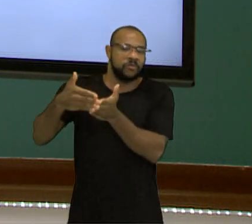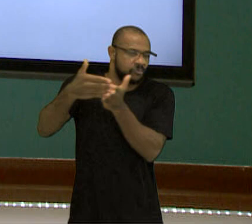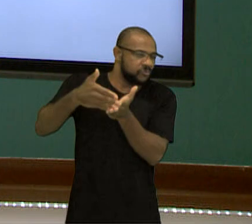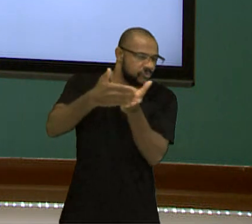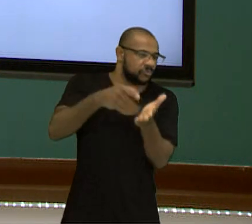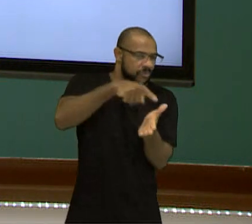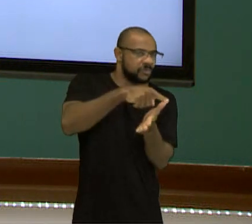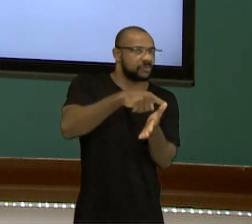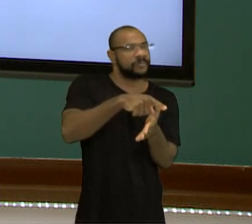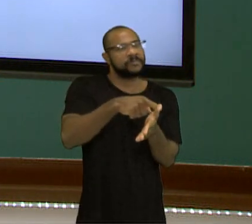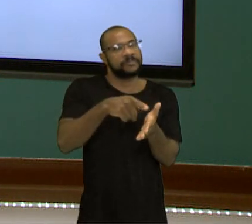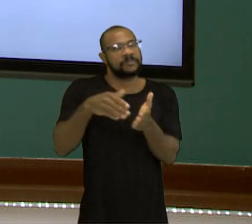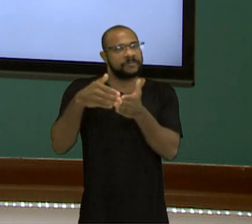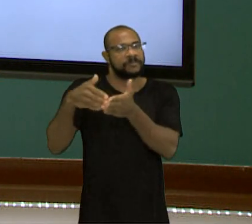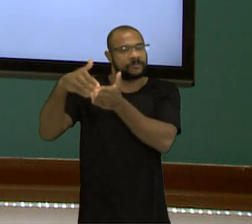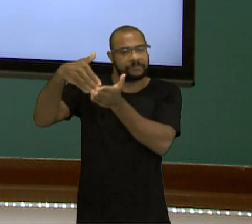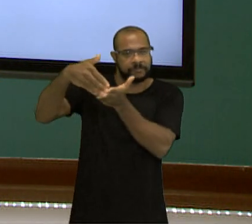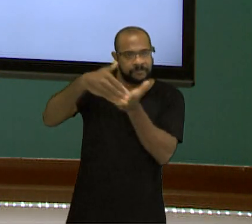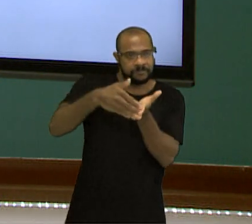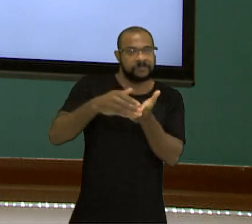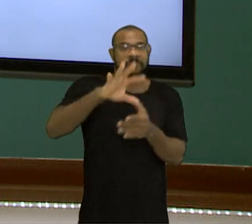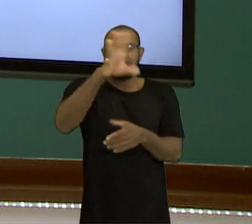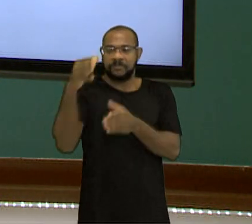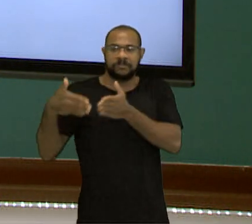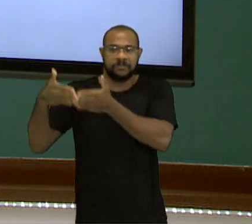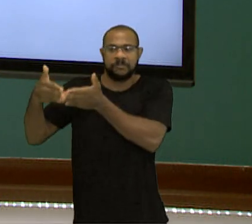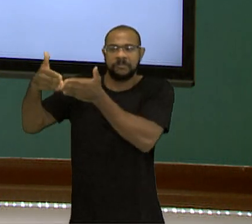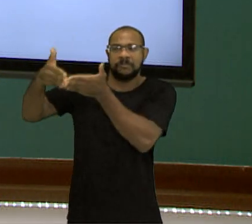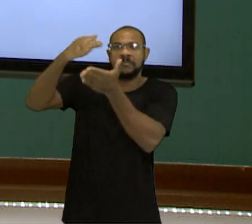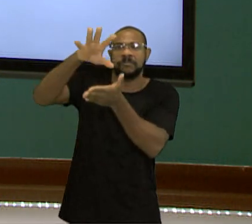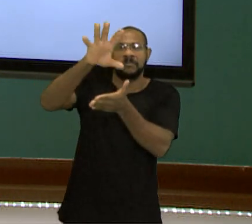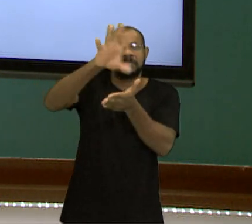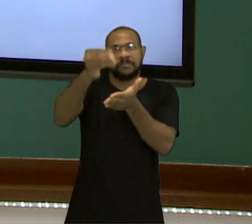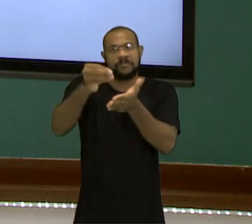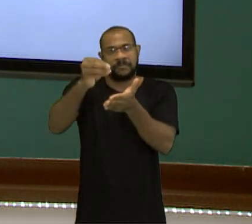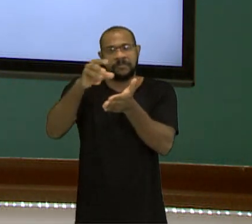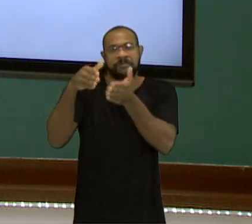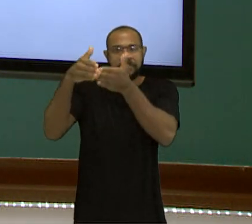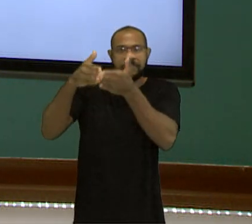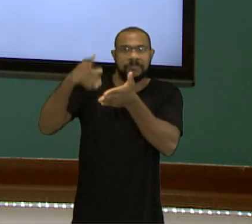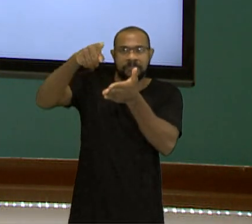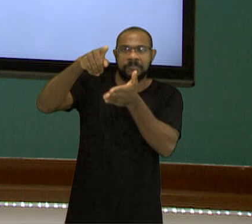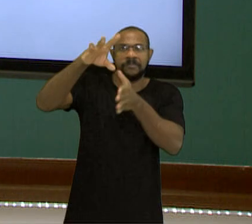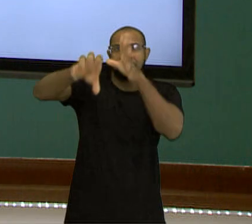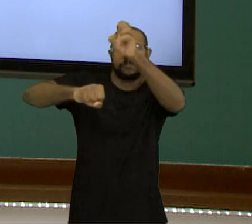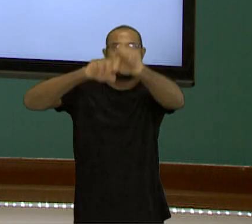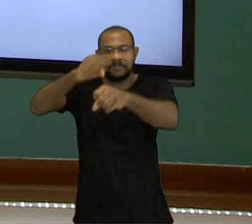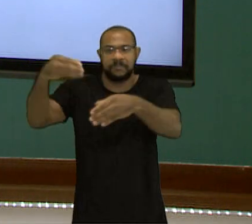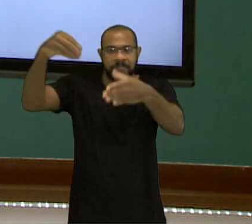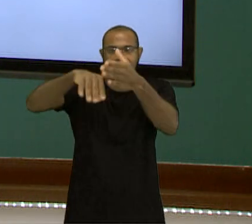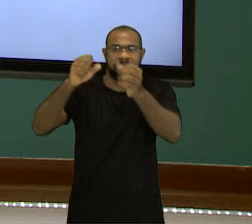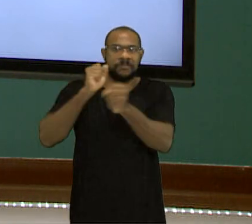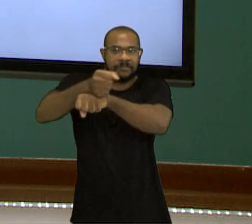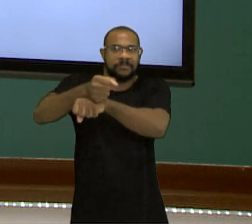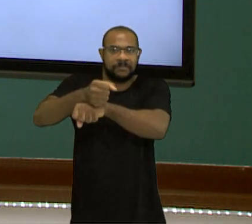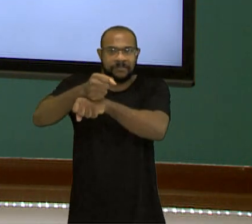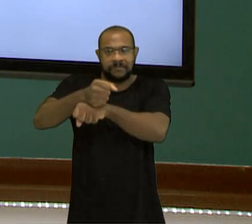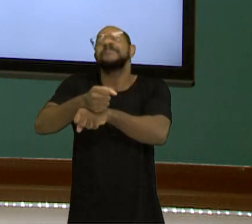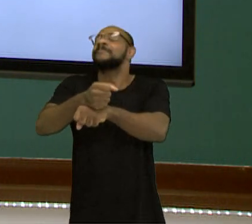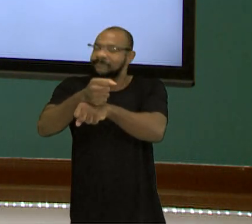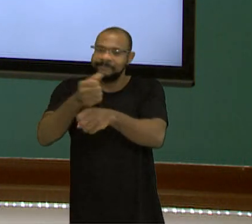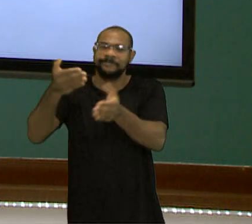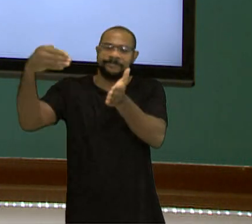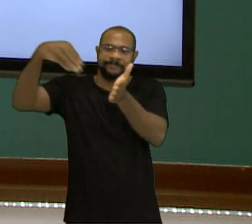colônia, da metrópole para a África, traziam da África para o Brasil, então estabelecia aí um comércio